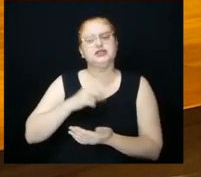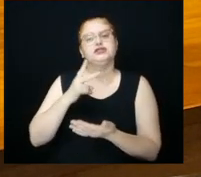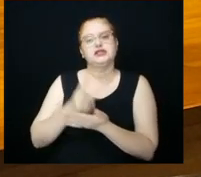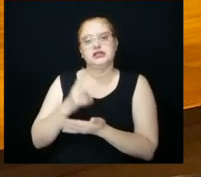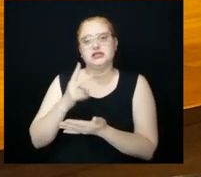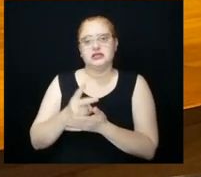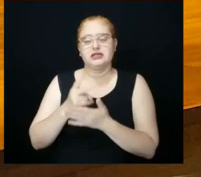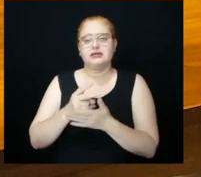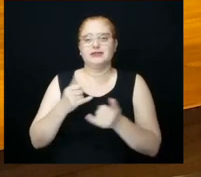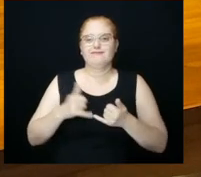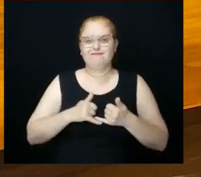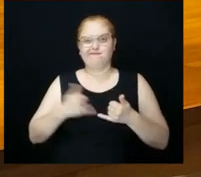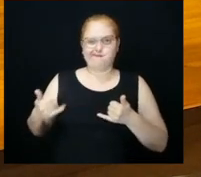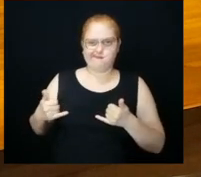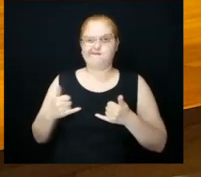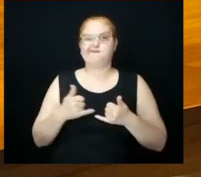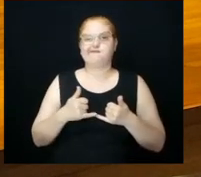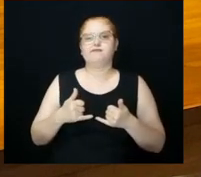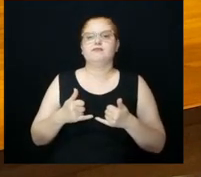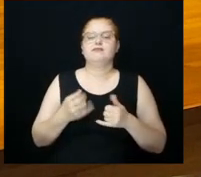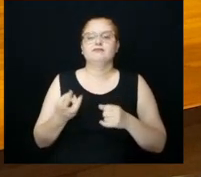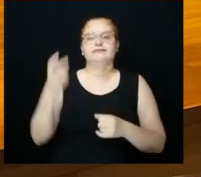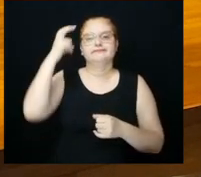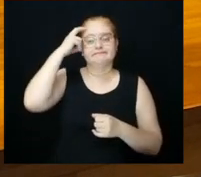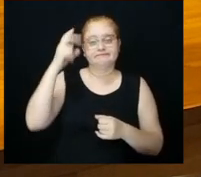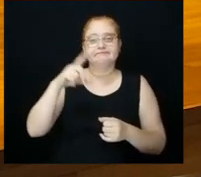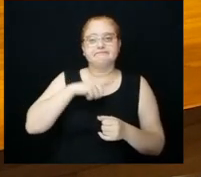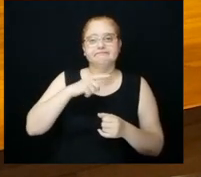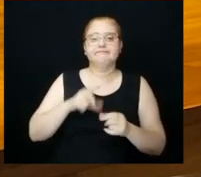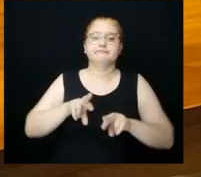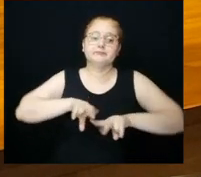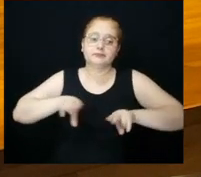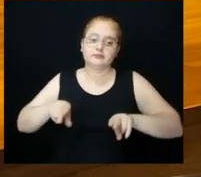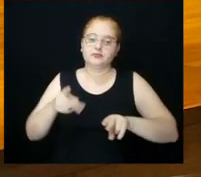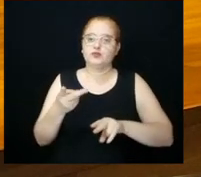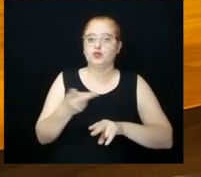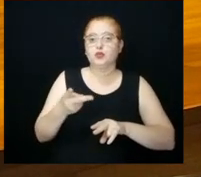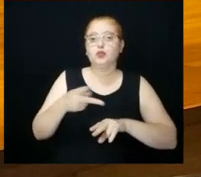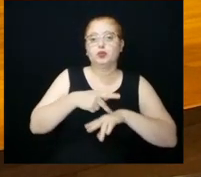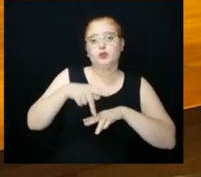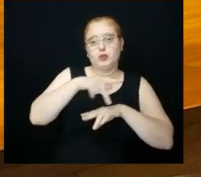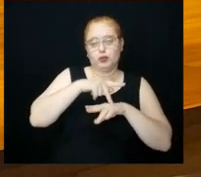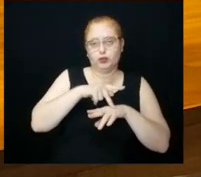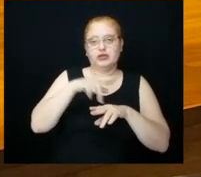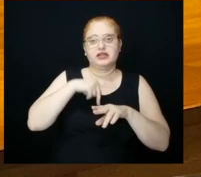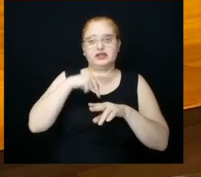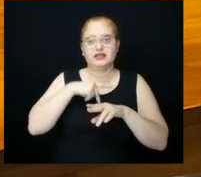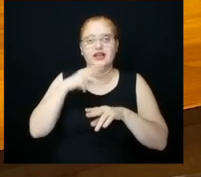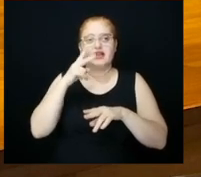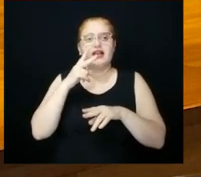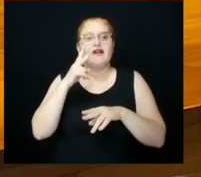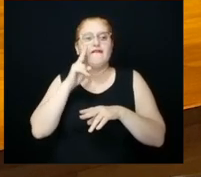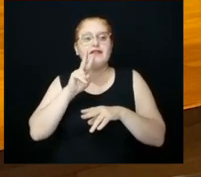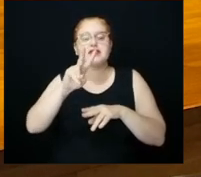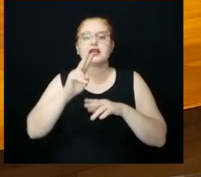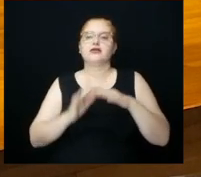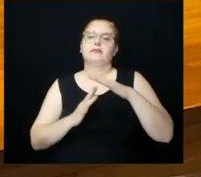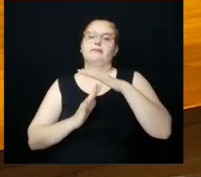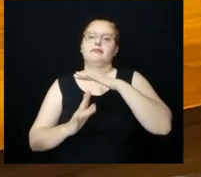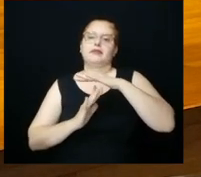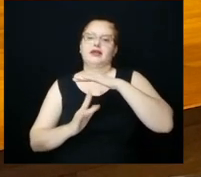tempo por esse choque cultural e com as diferenças entre os dois países a partir da visão da imigração, né? Ela vai